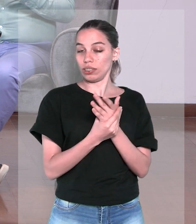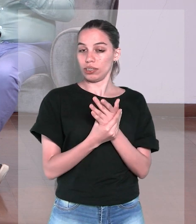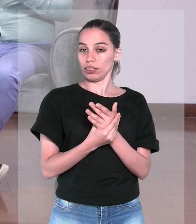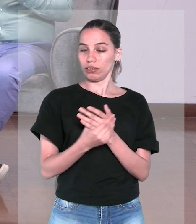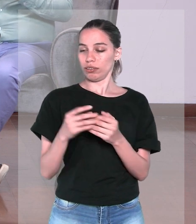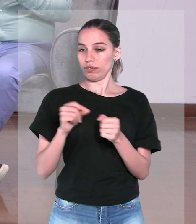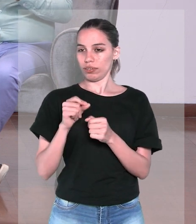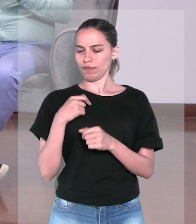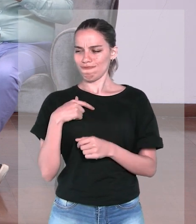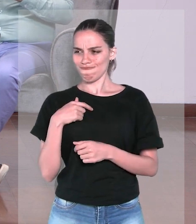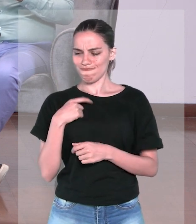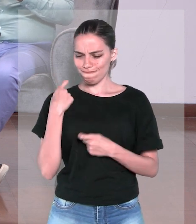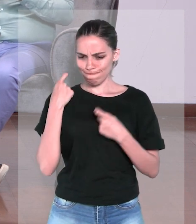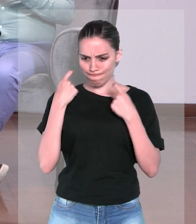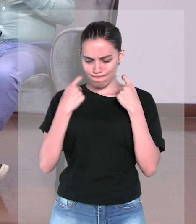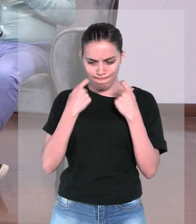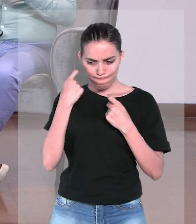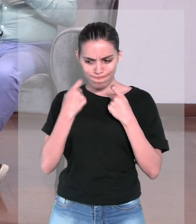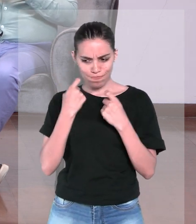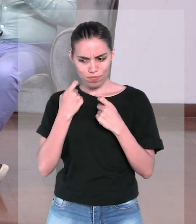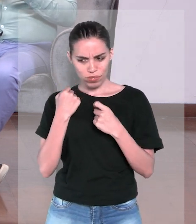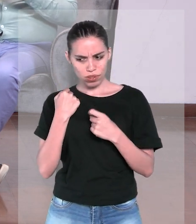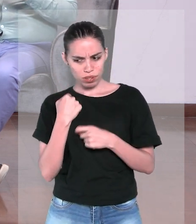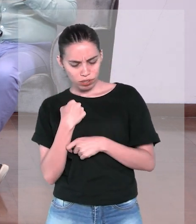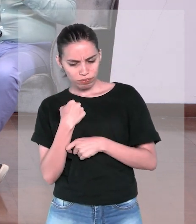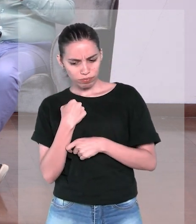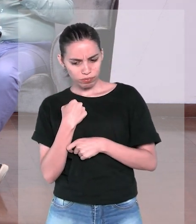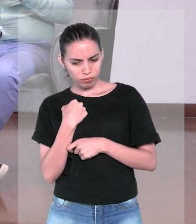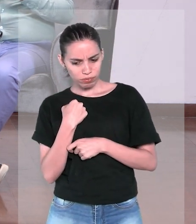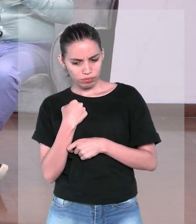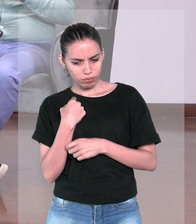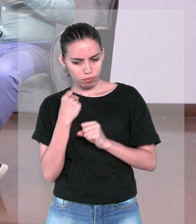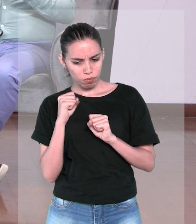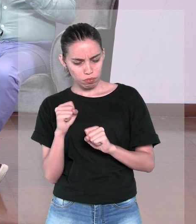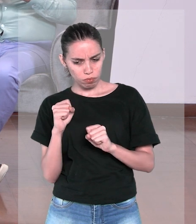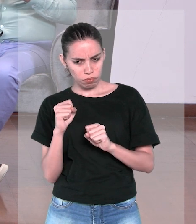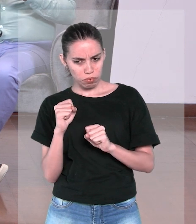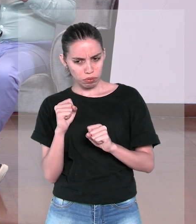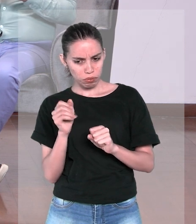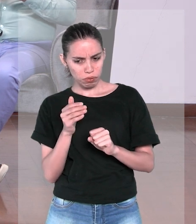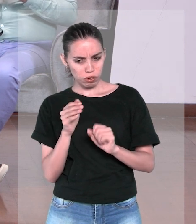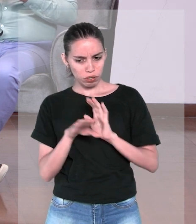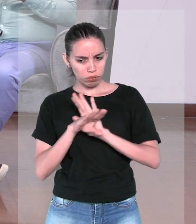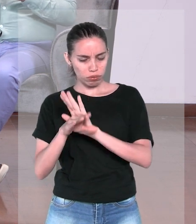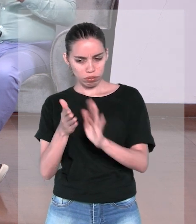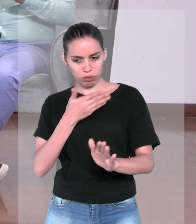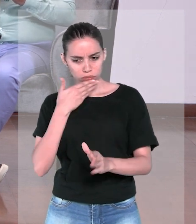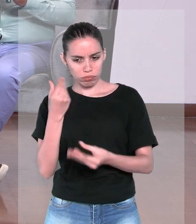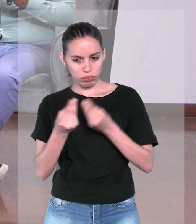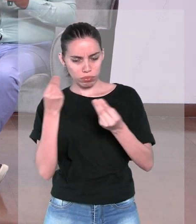essa perspectiva da resiliência é uma perspectiva que levou você muito para a individualização. Aí a individualização gera